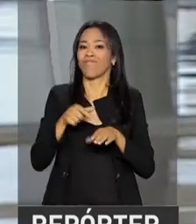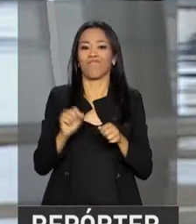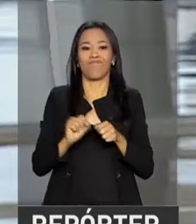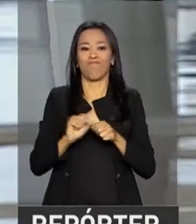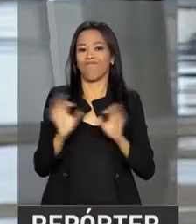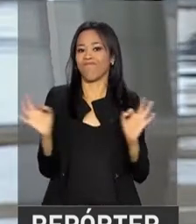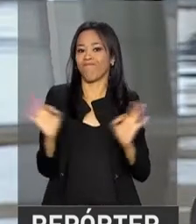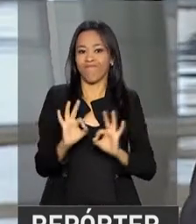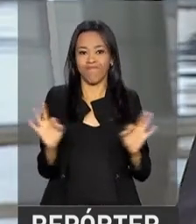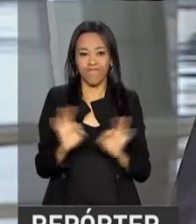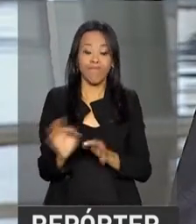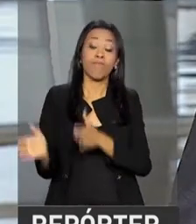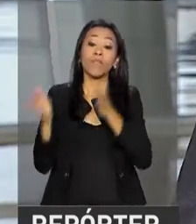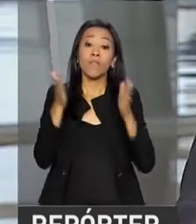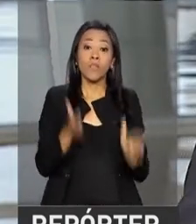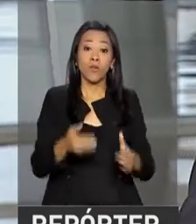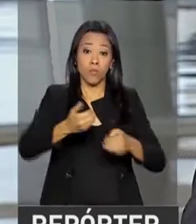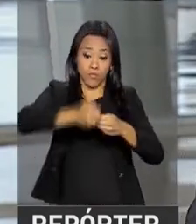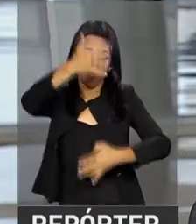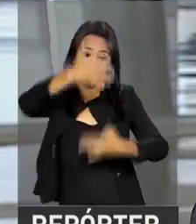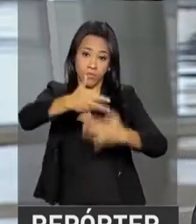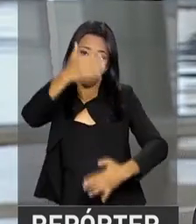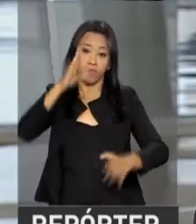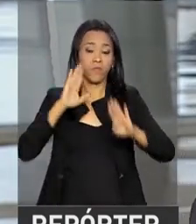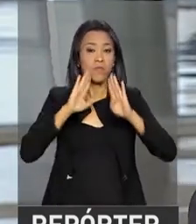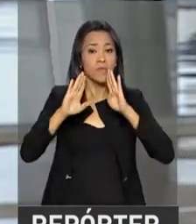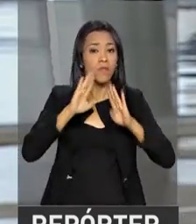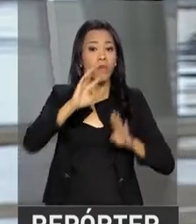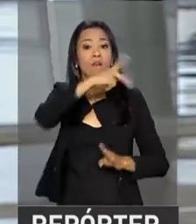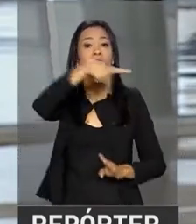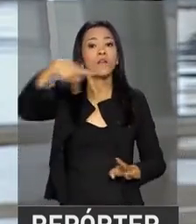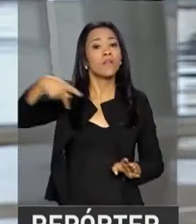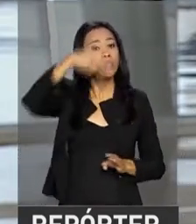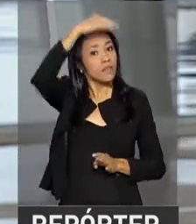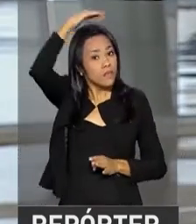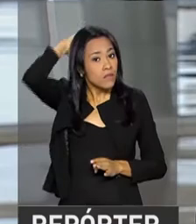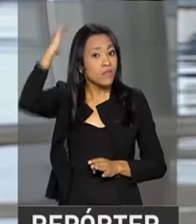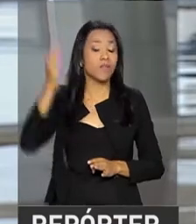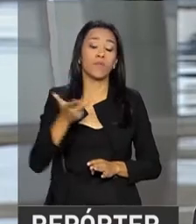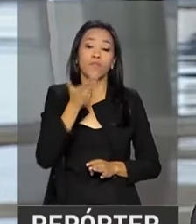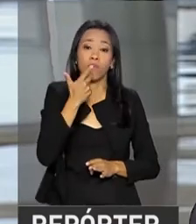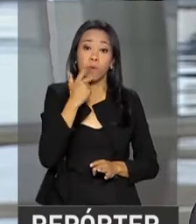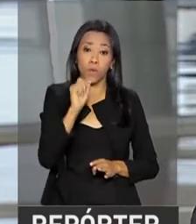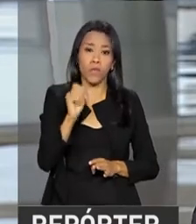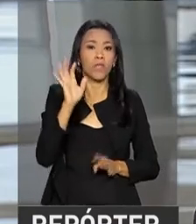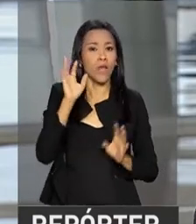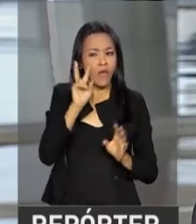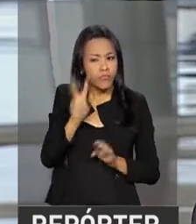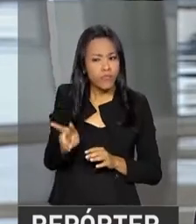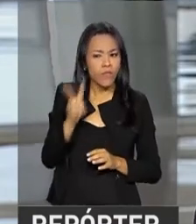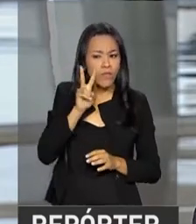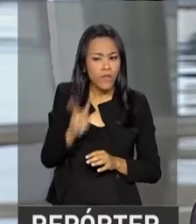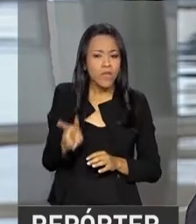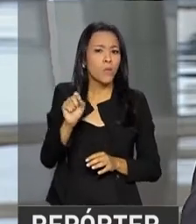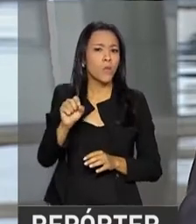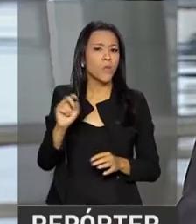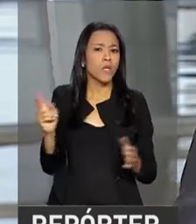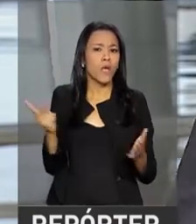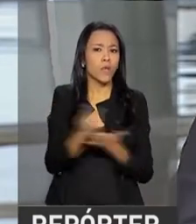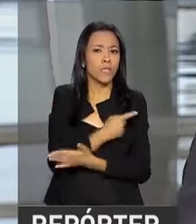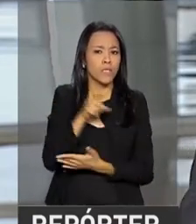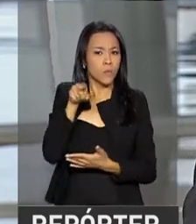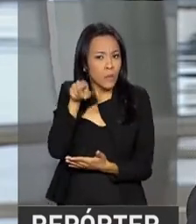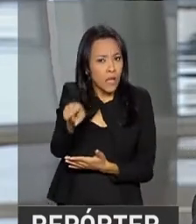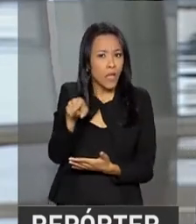aterrissagem. Bom, pelas redes sociais, o presidente Michel Temer afirmou aí que acompanha a passagem do furacão lá